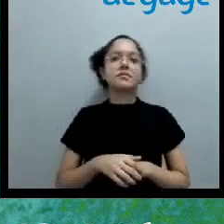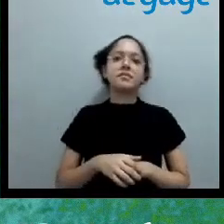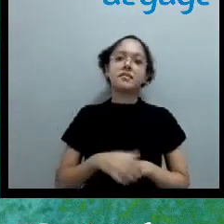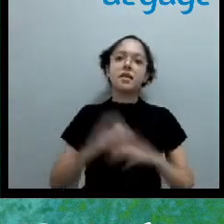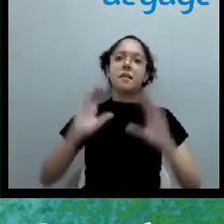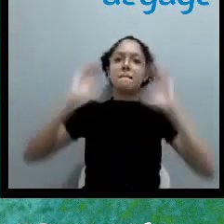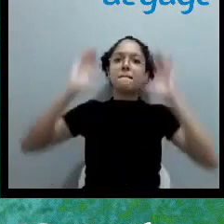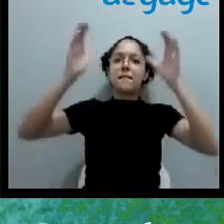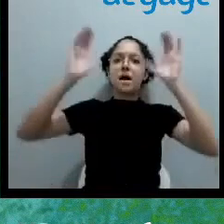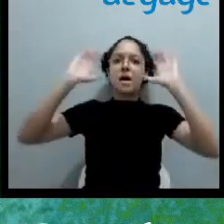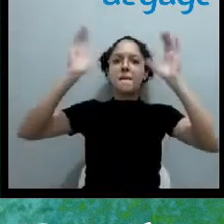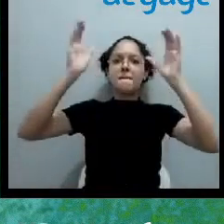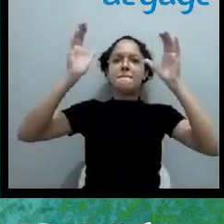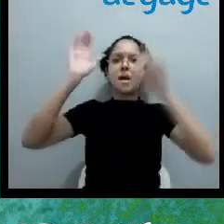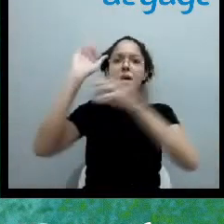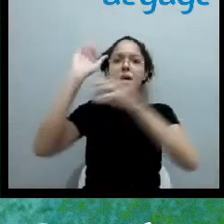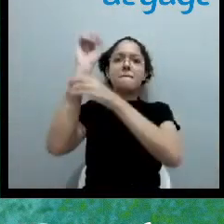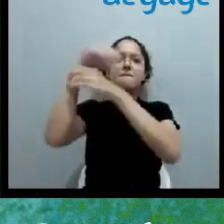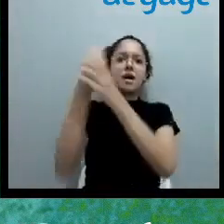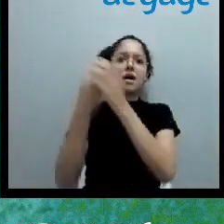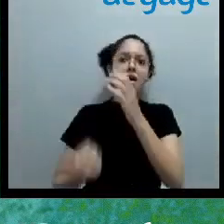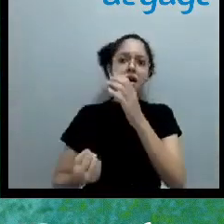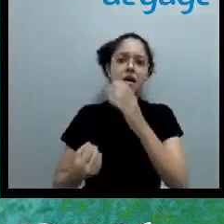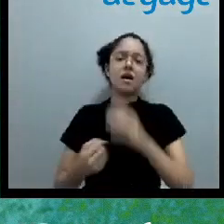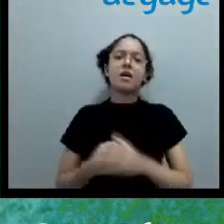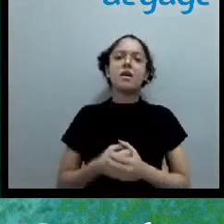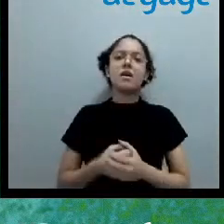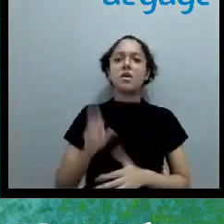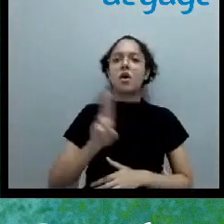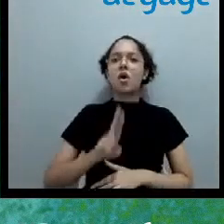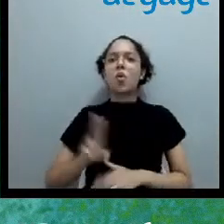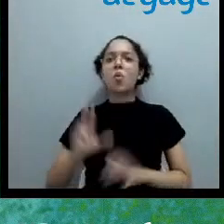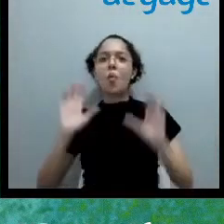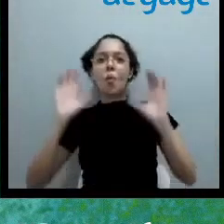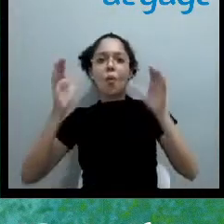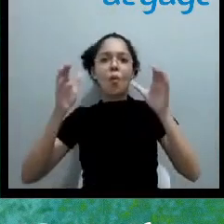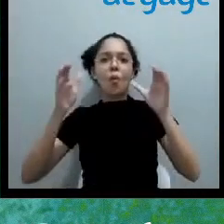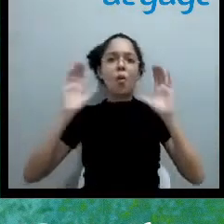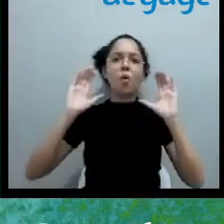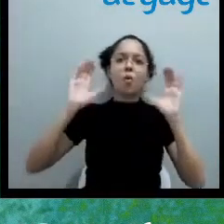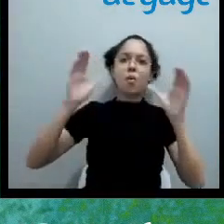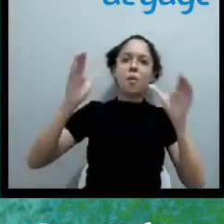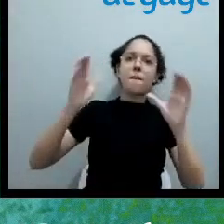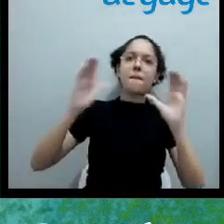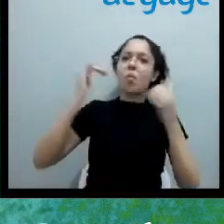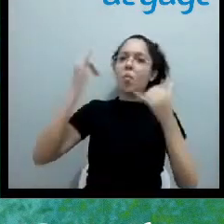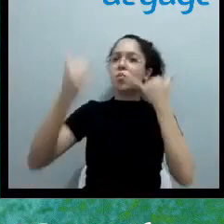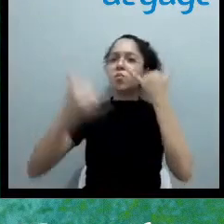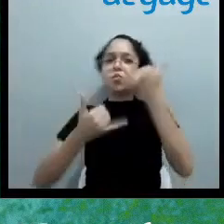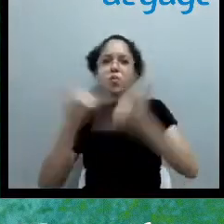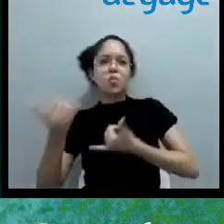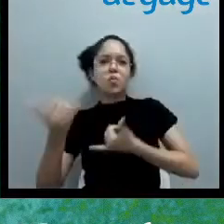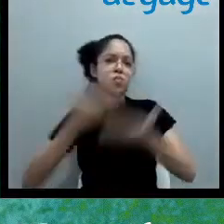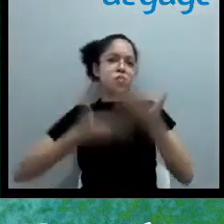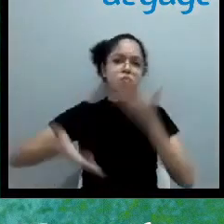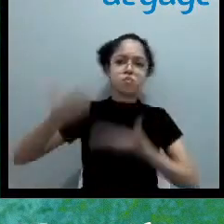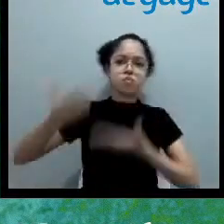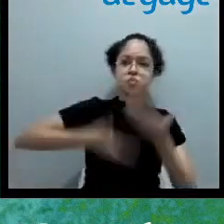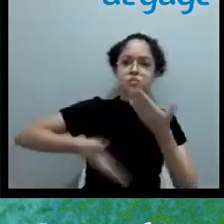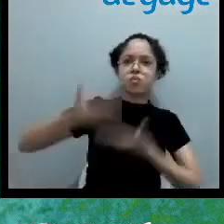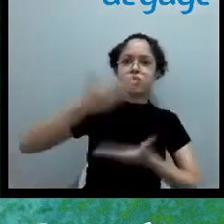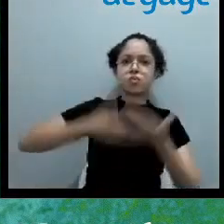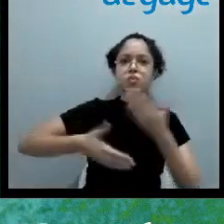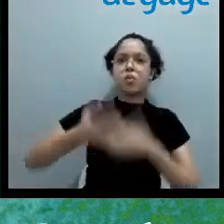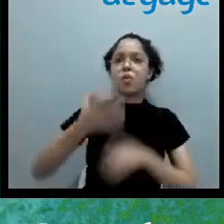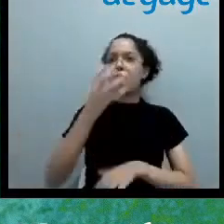basquete, handebol. Eu uso a bola como diversão. Pego a bola do cachorro,